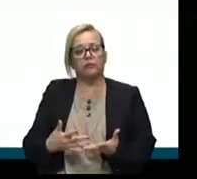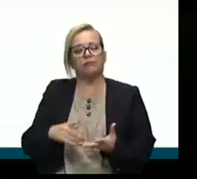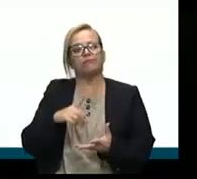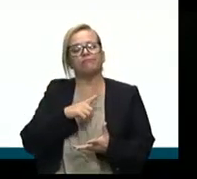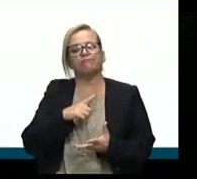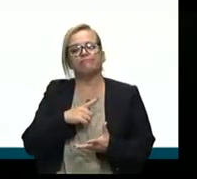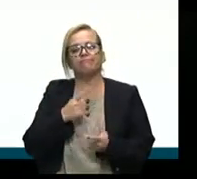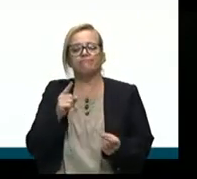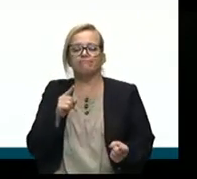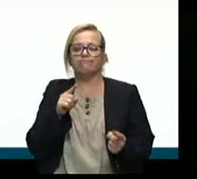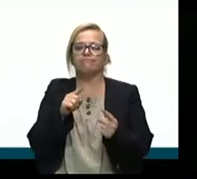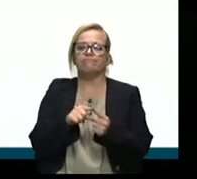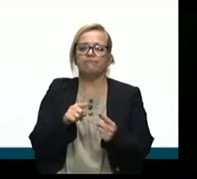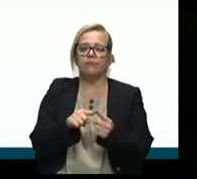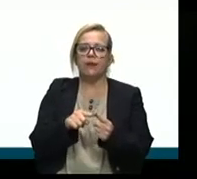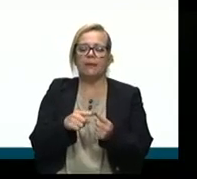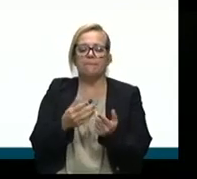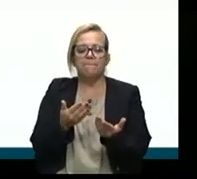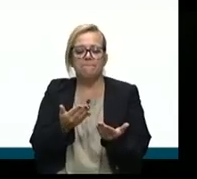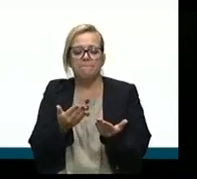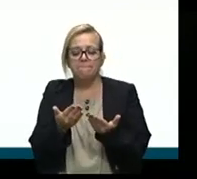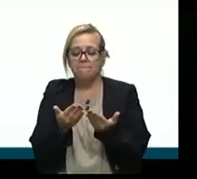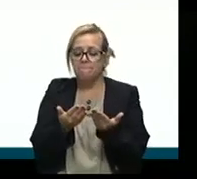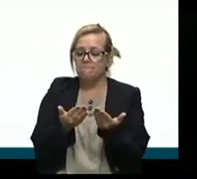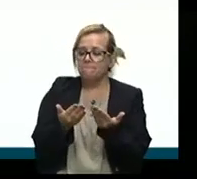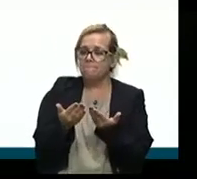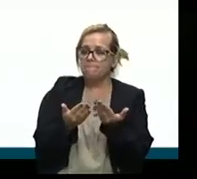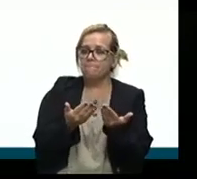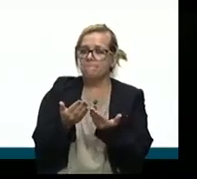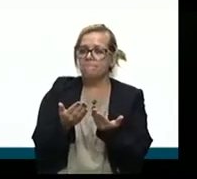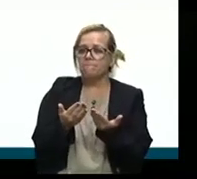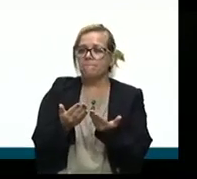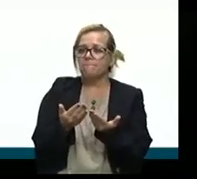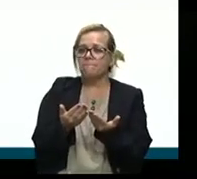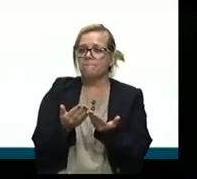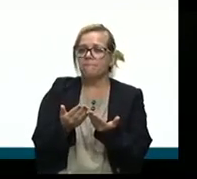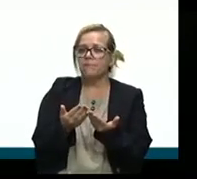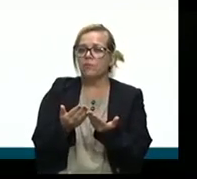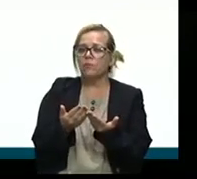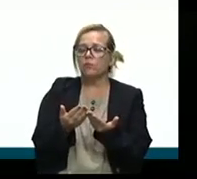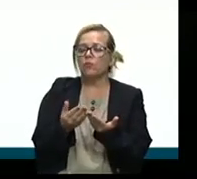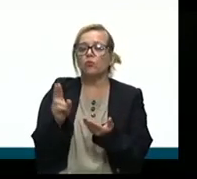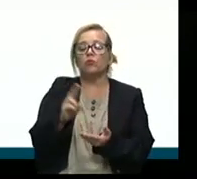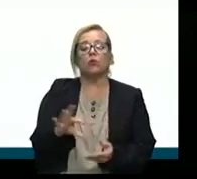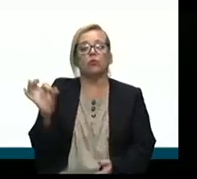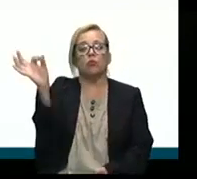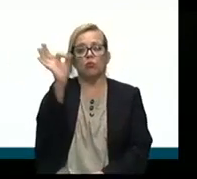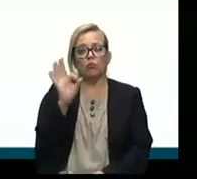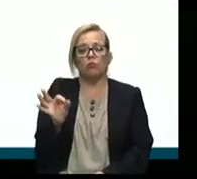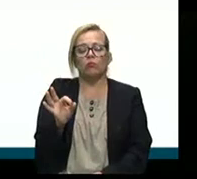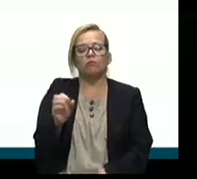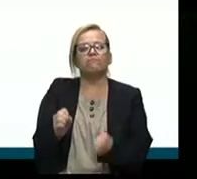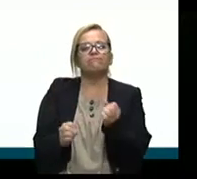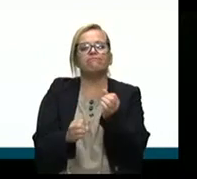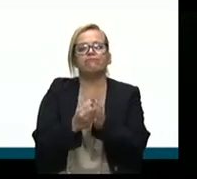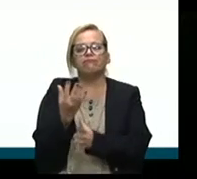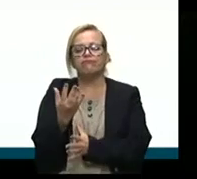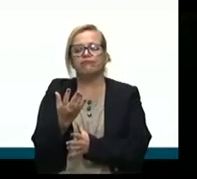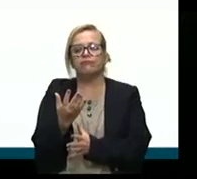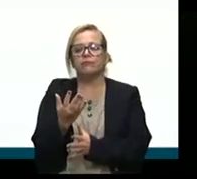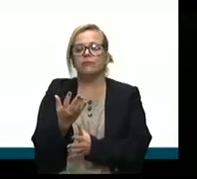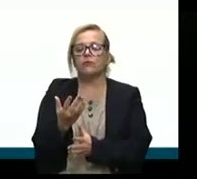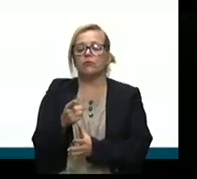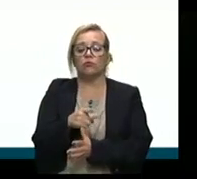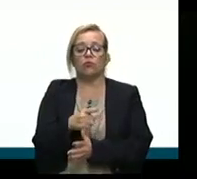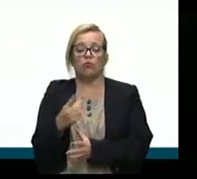tem por finalidade mensurar, ou seja, medir, em termos percentuais, o quanto da variação